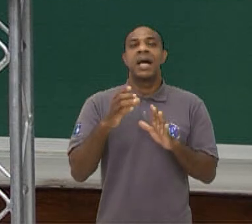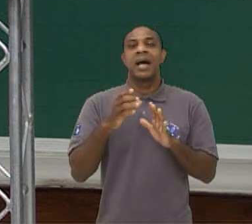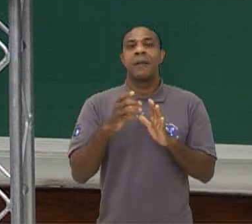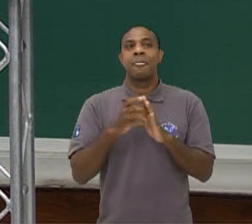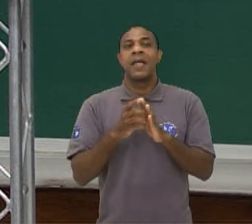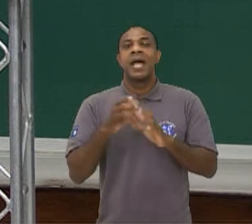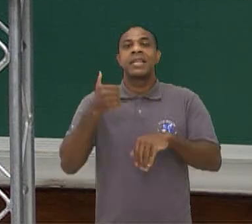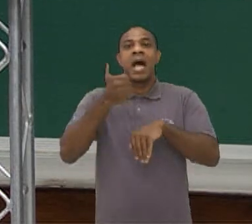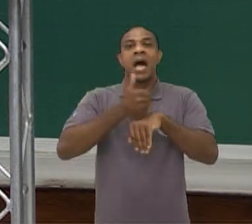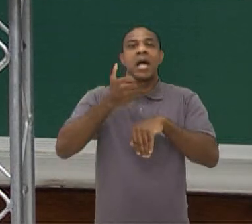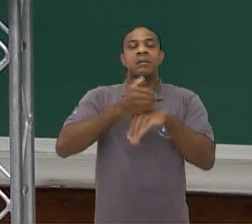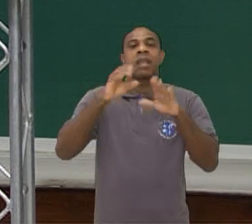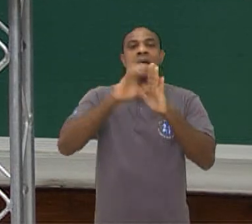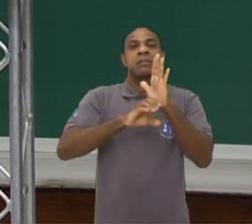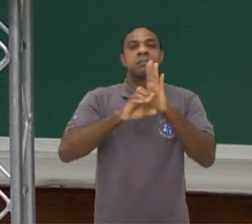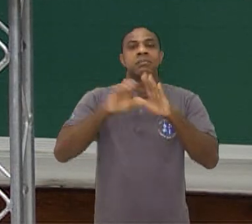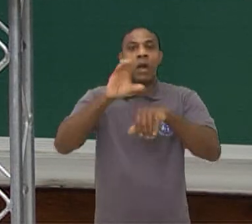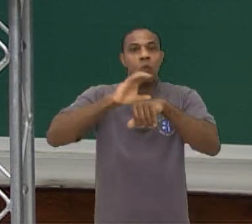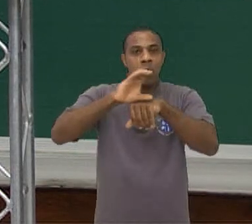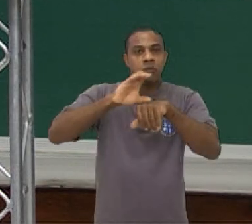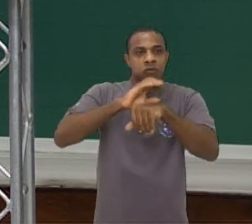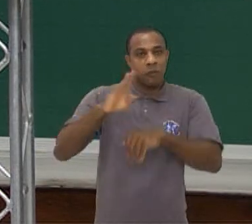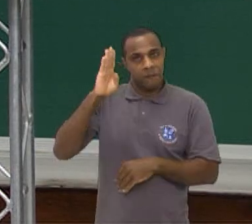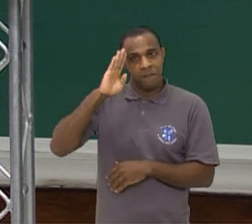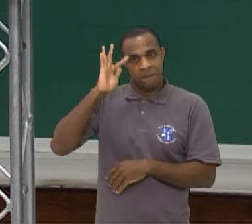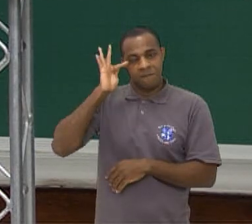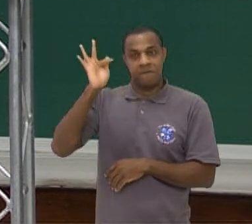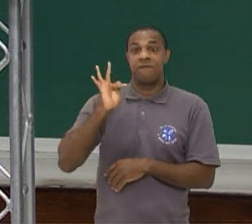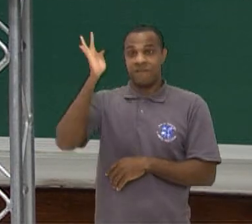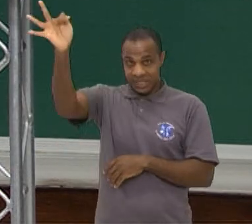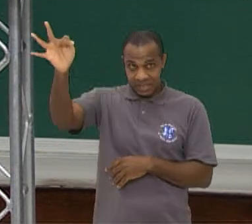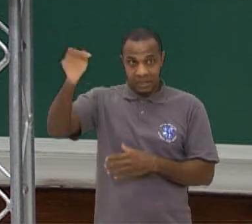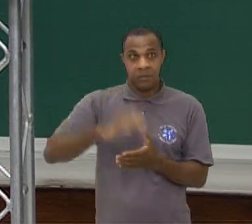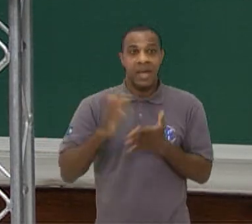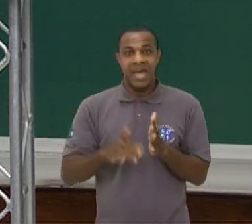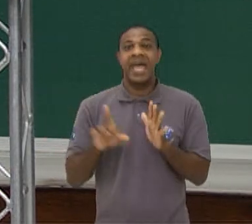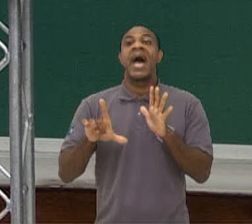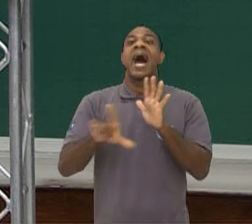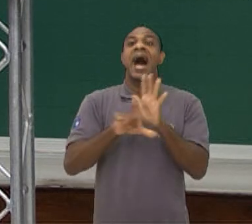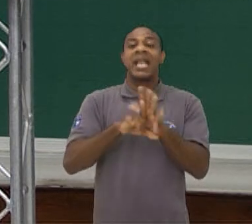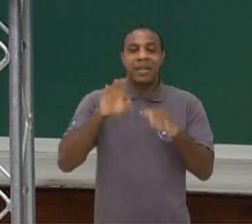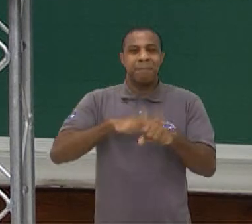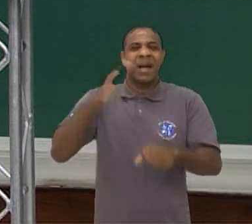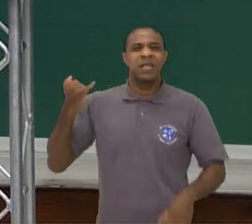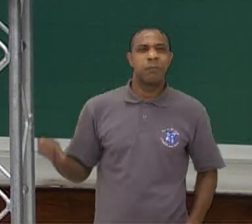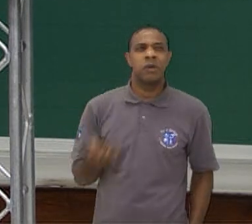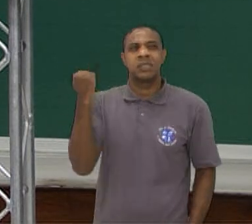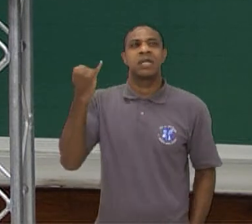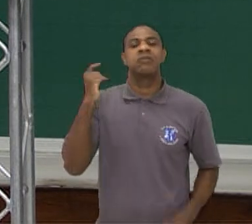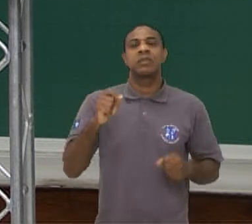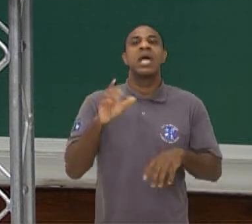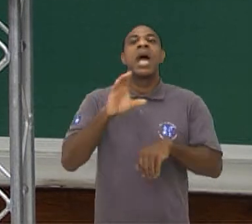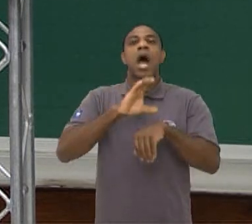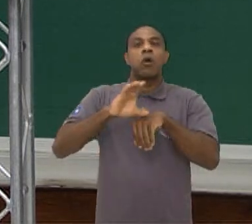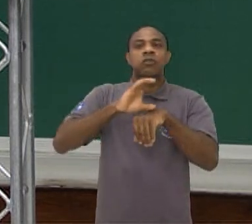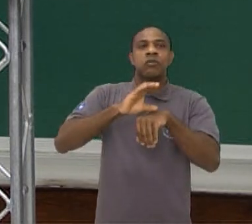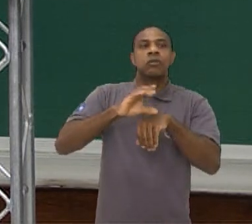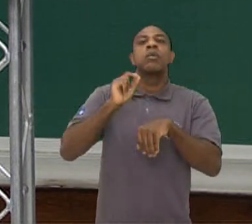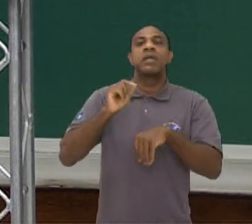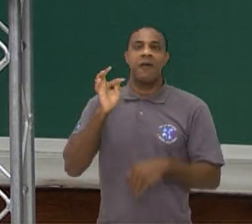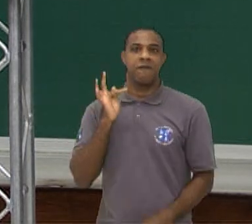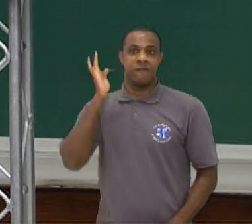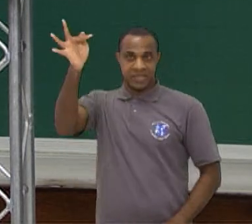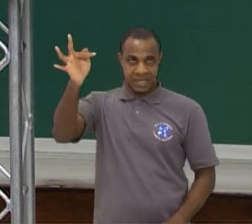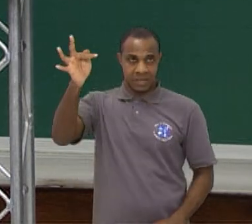está escrito na Constituição é a lei mais importante, está em cima de todas as leis, é a Constituição Federal. Então, ele está lendo: